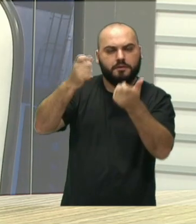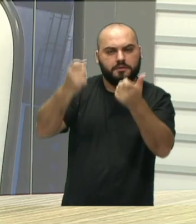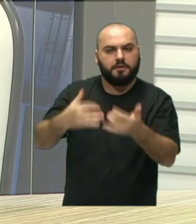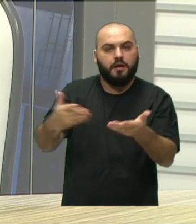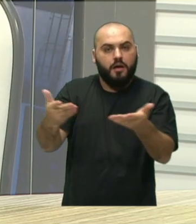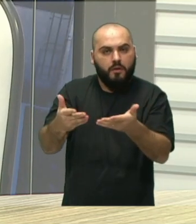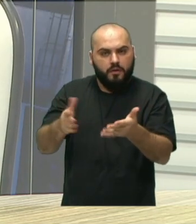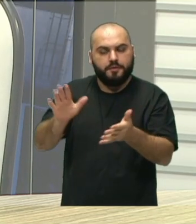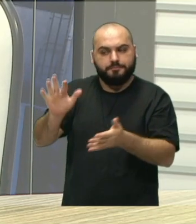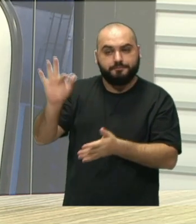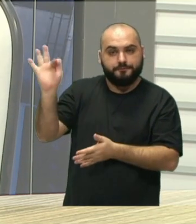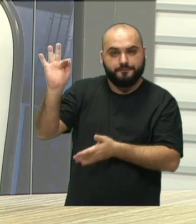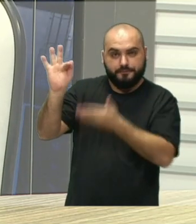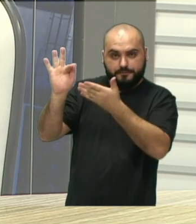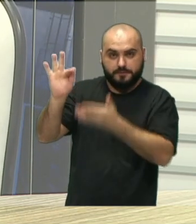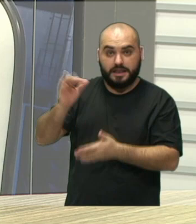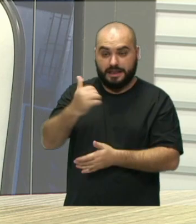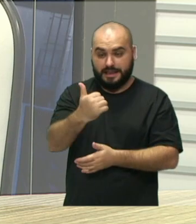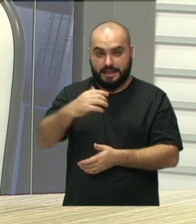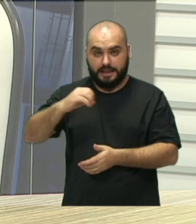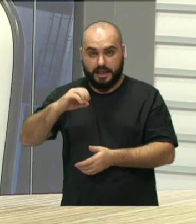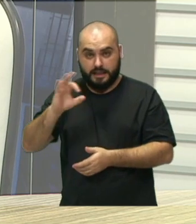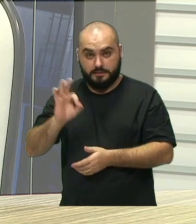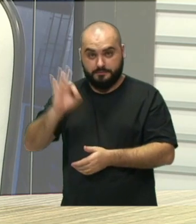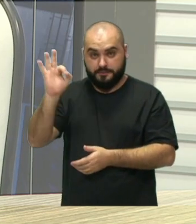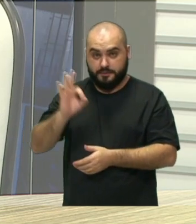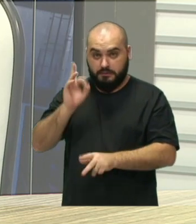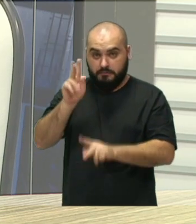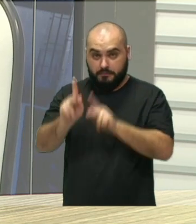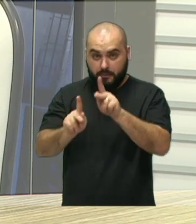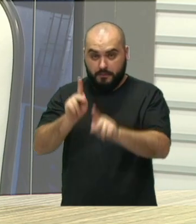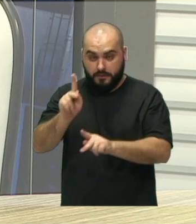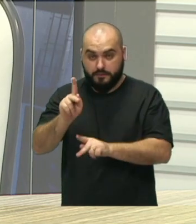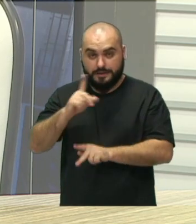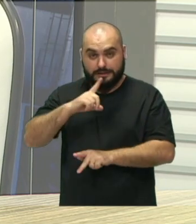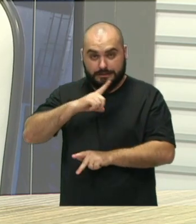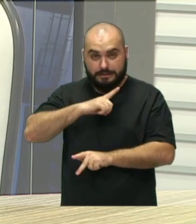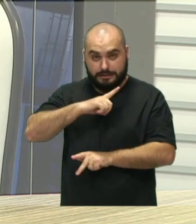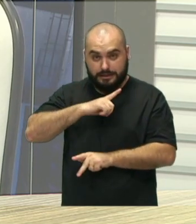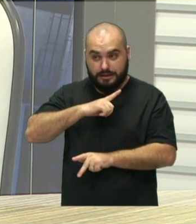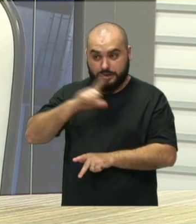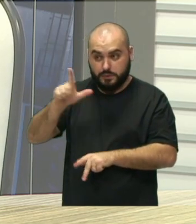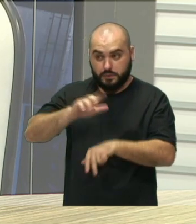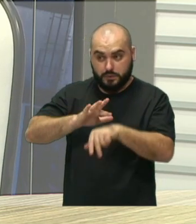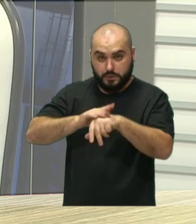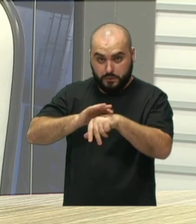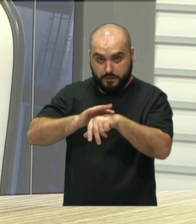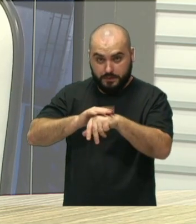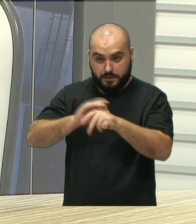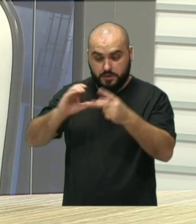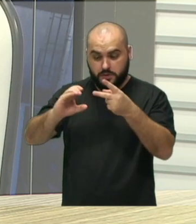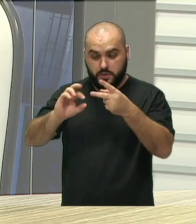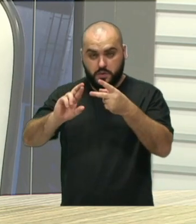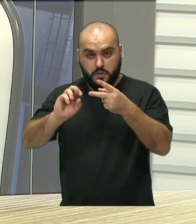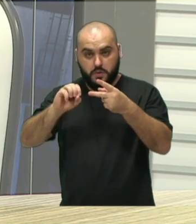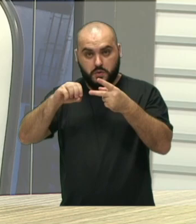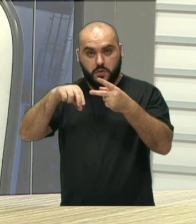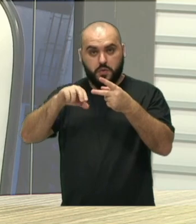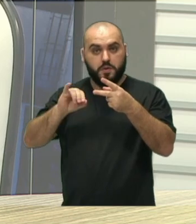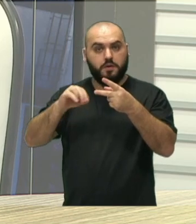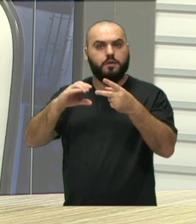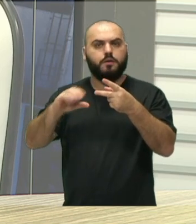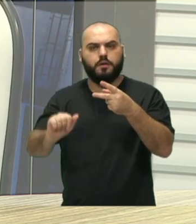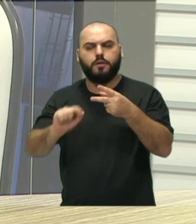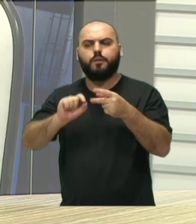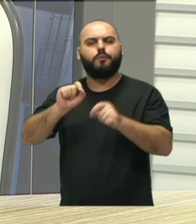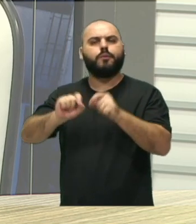que ela diz que 10% da população tem dor crônica. O que é essa dor